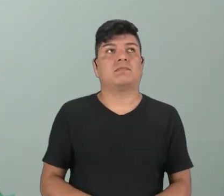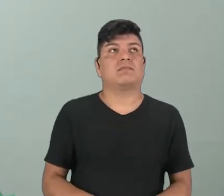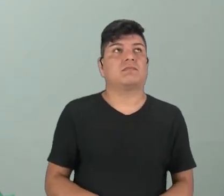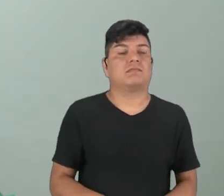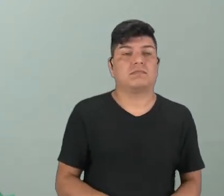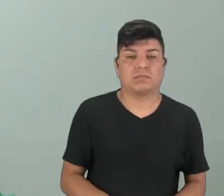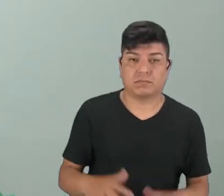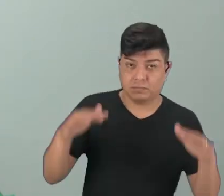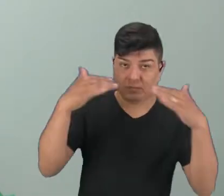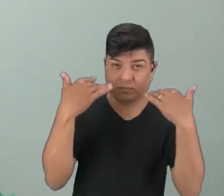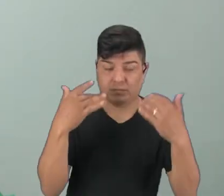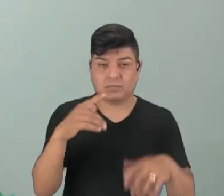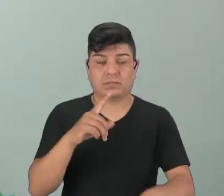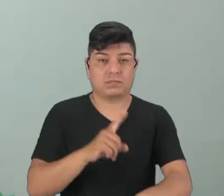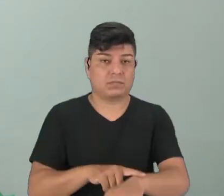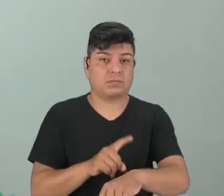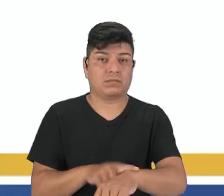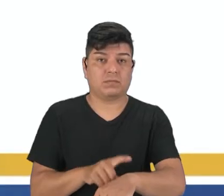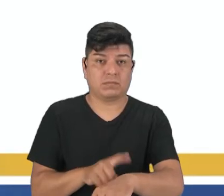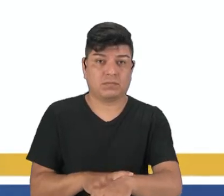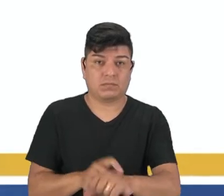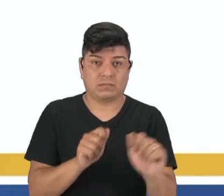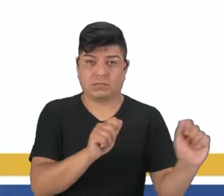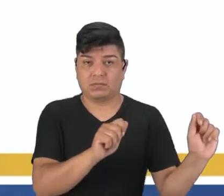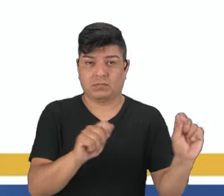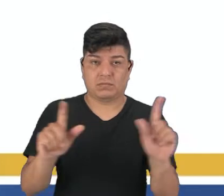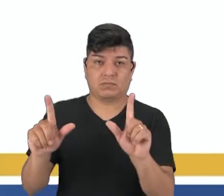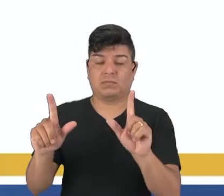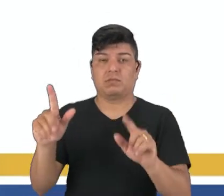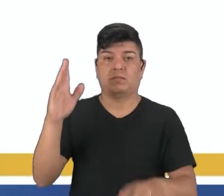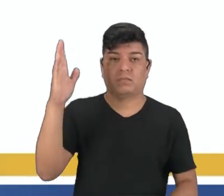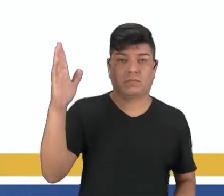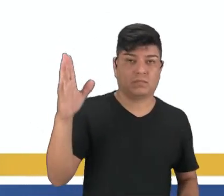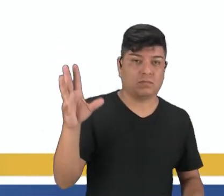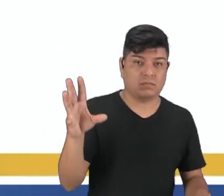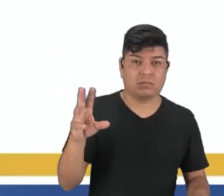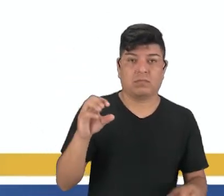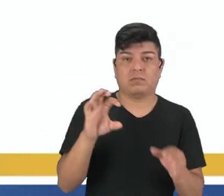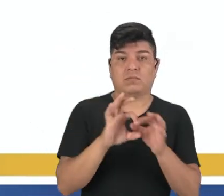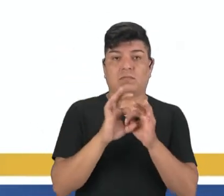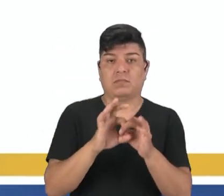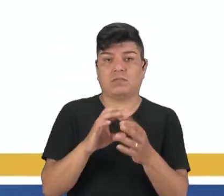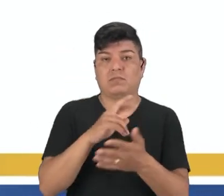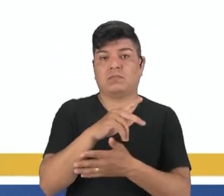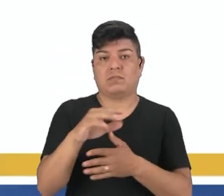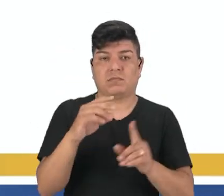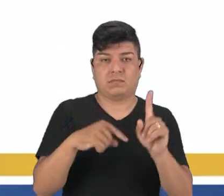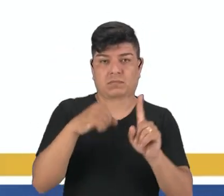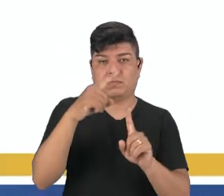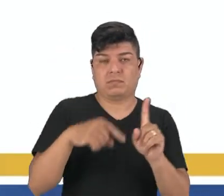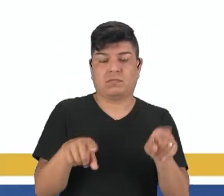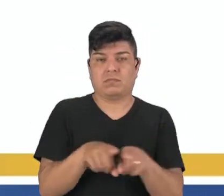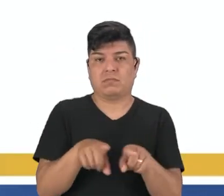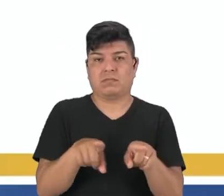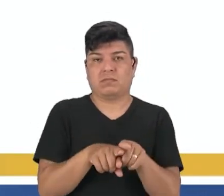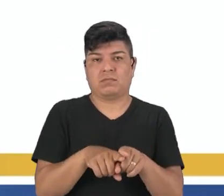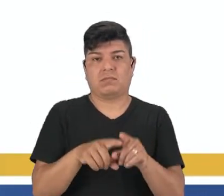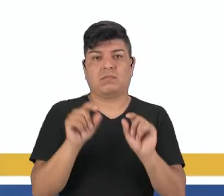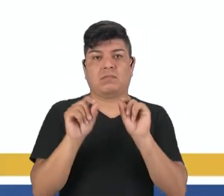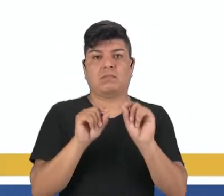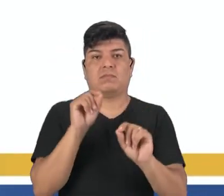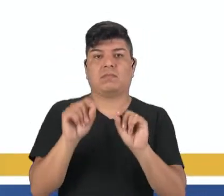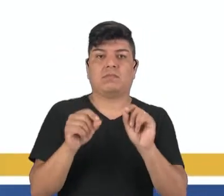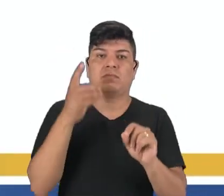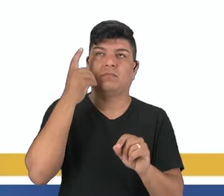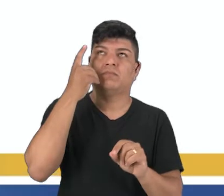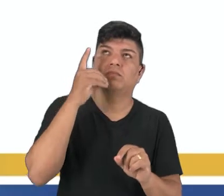veja comigo, o tempo aí no slide. O tempo é composto por diversas medidas, né? Assim